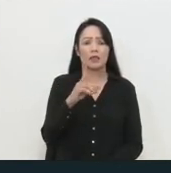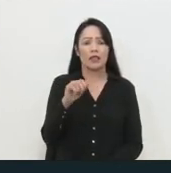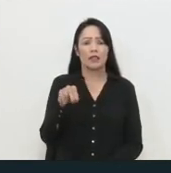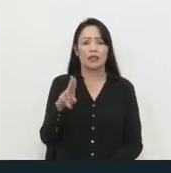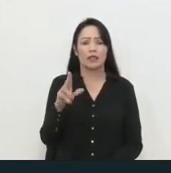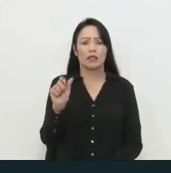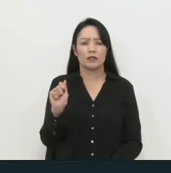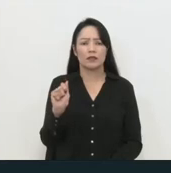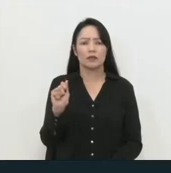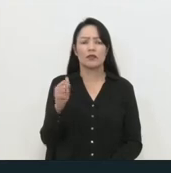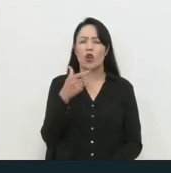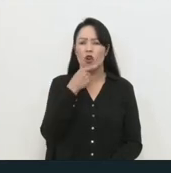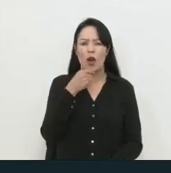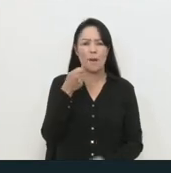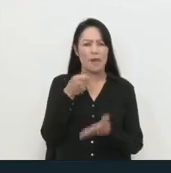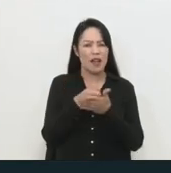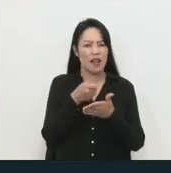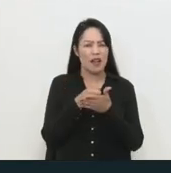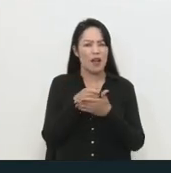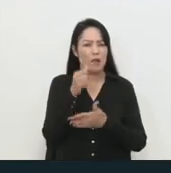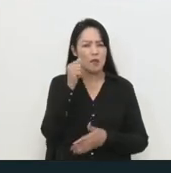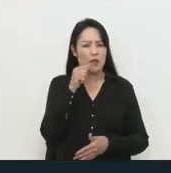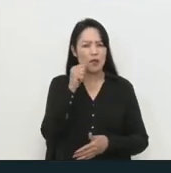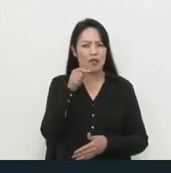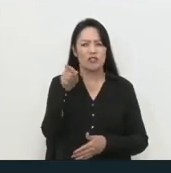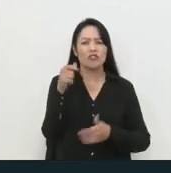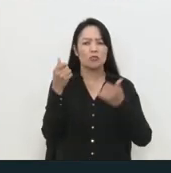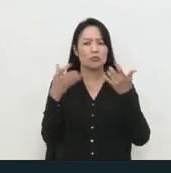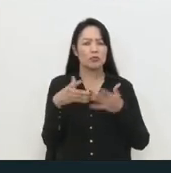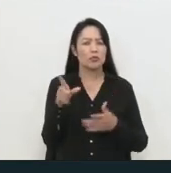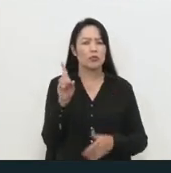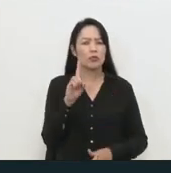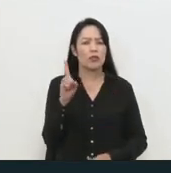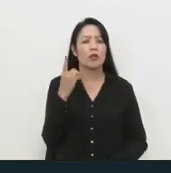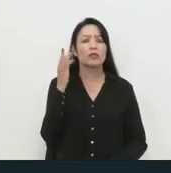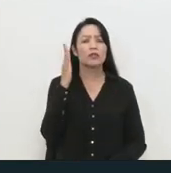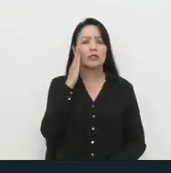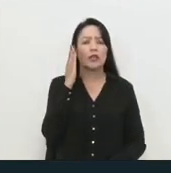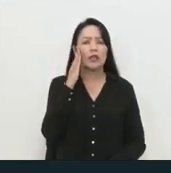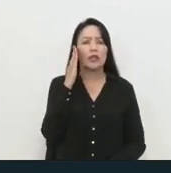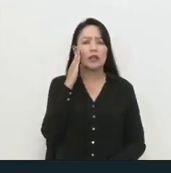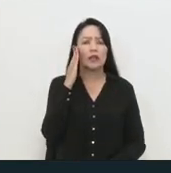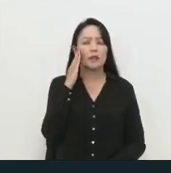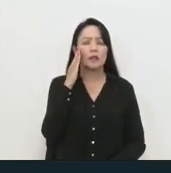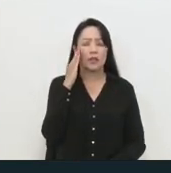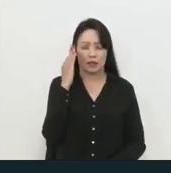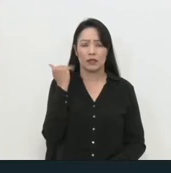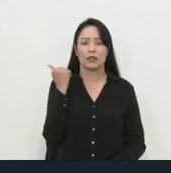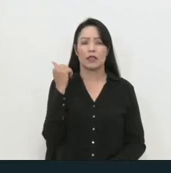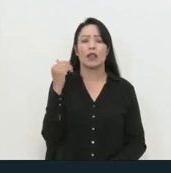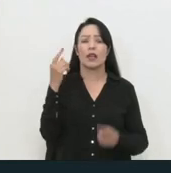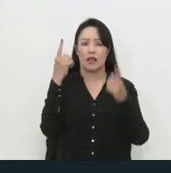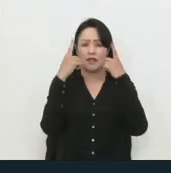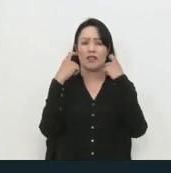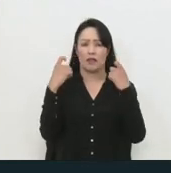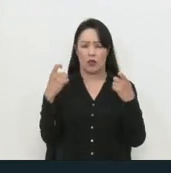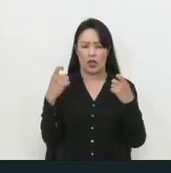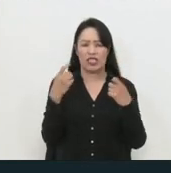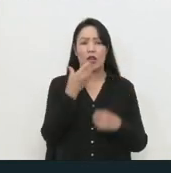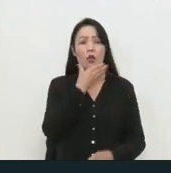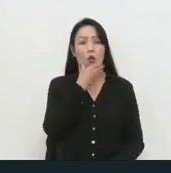o senhor não abordou esse tema porque sabe que a violência masculina